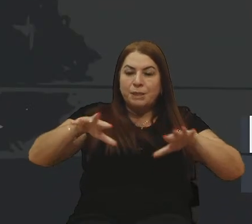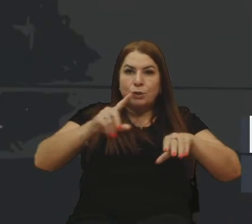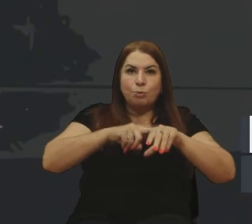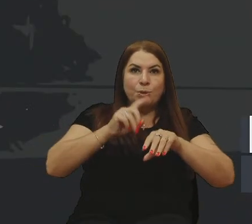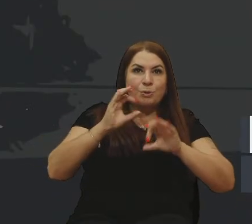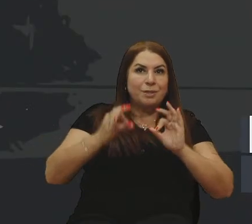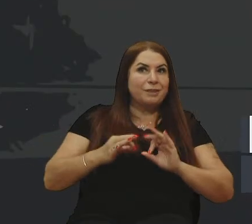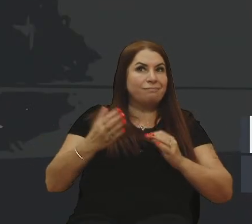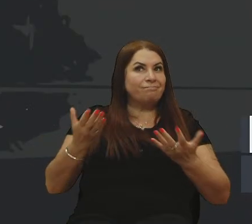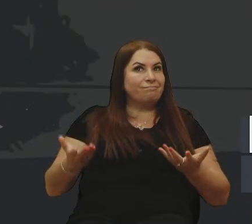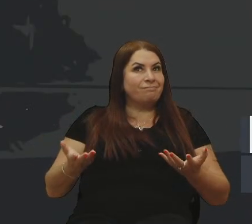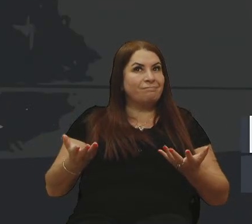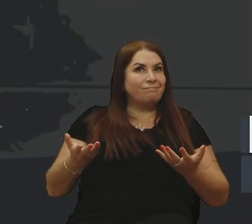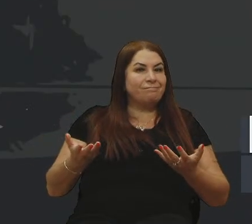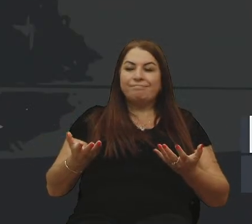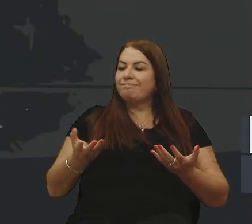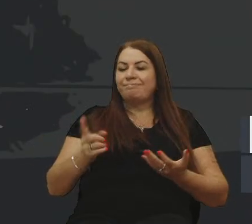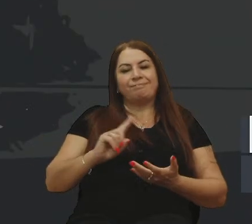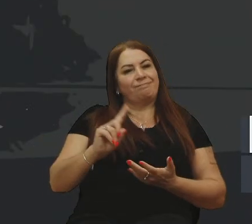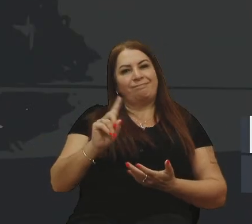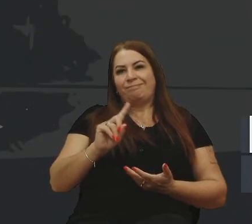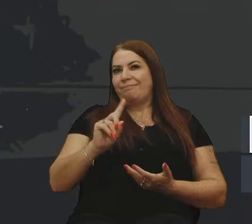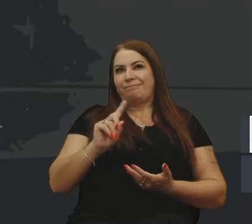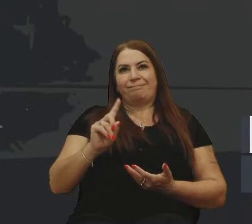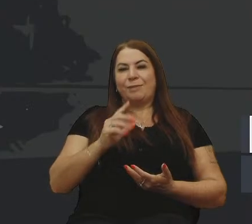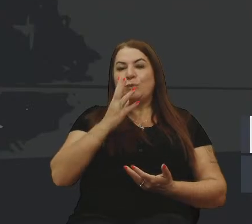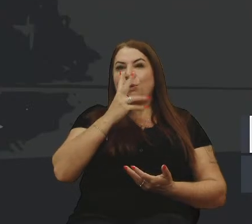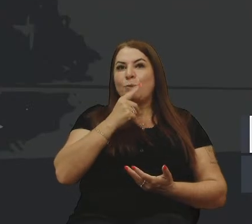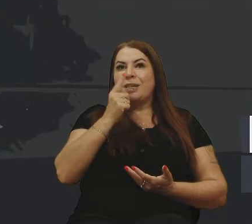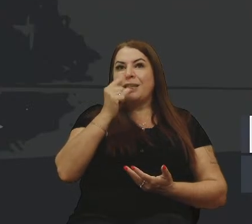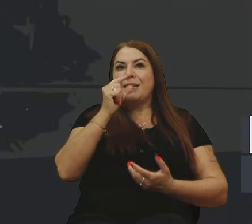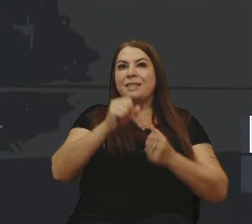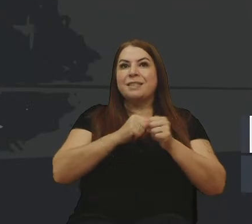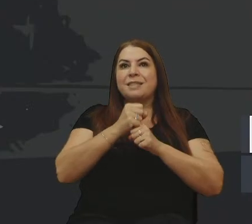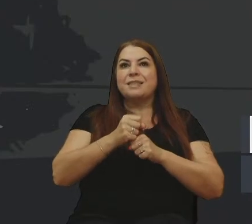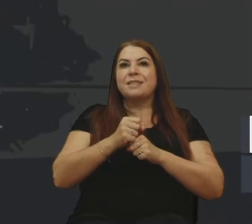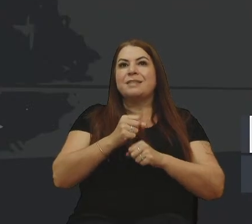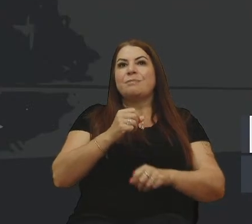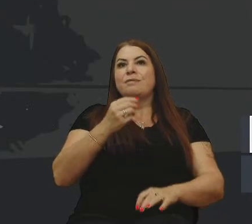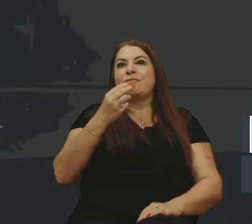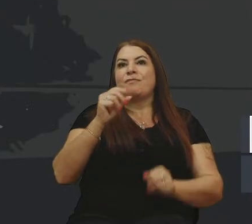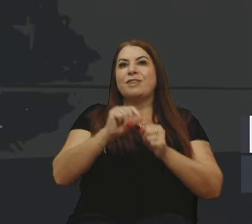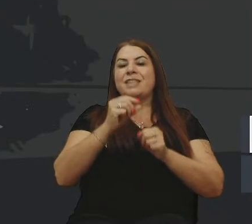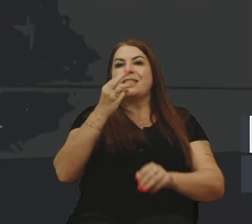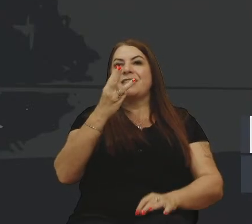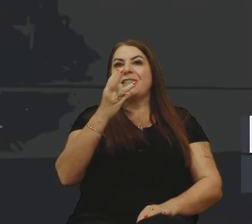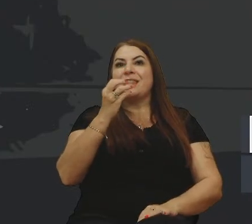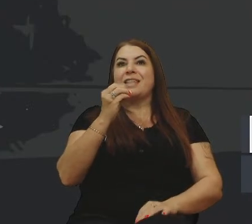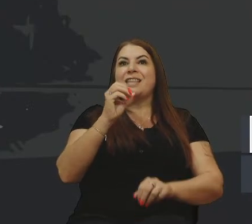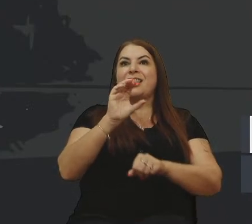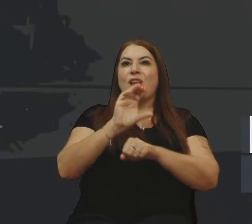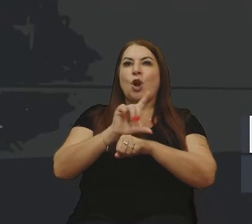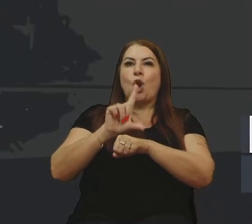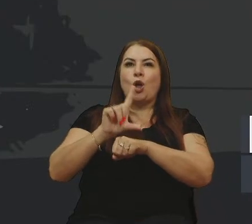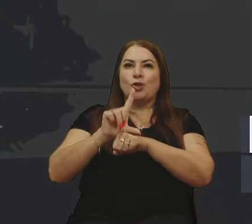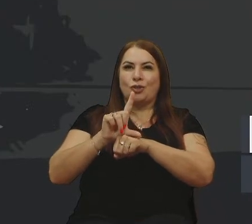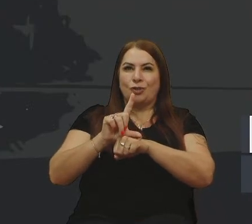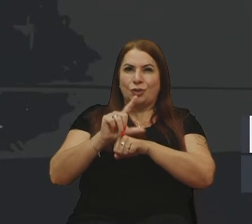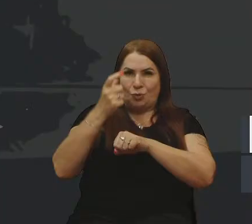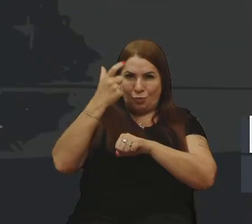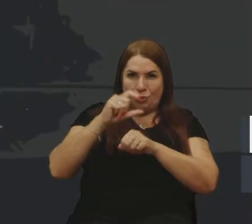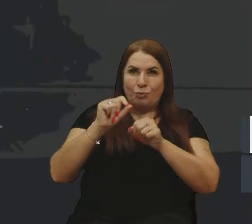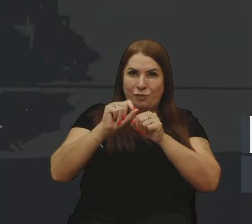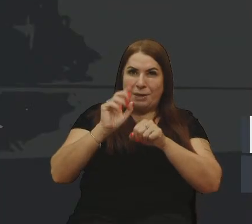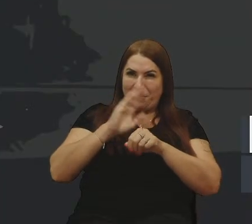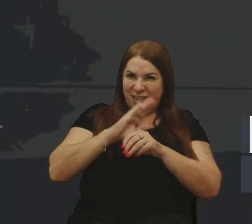certo? Não, né, gente? Eu demorei 10 anos para fazer 30 lojas. Vocês acham que não dava para ter feito